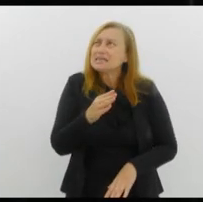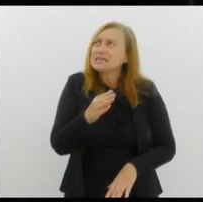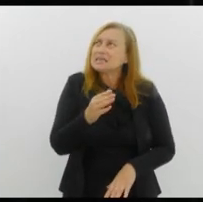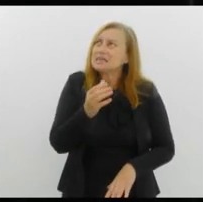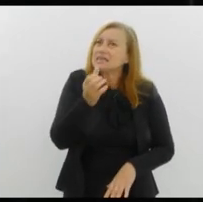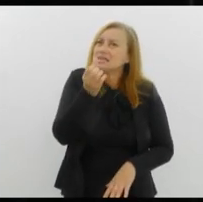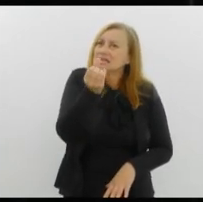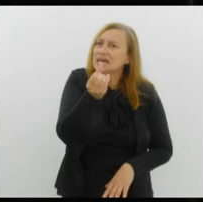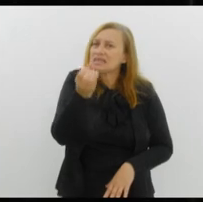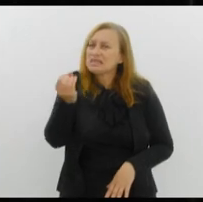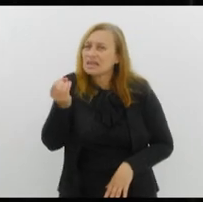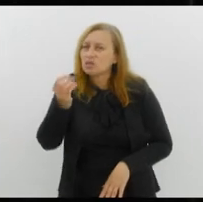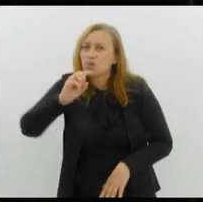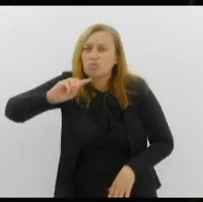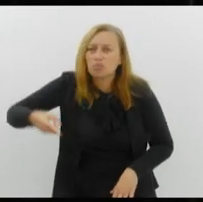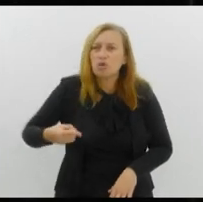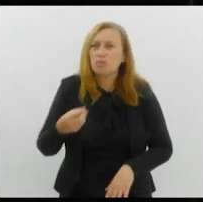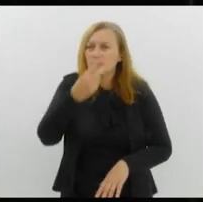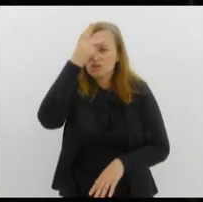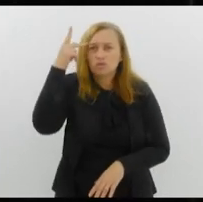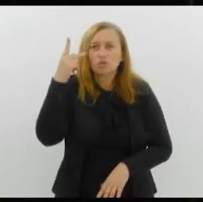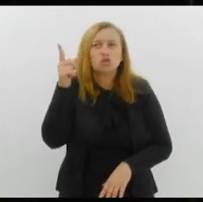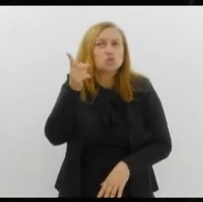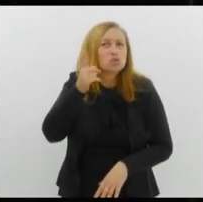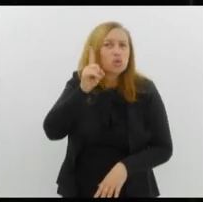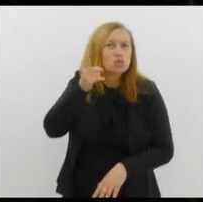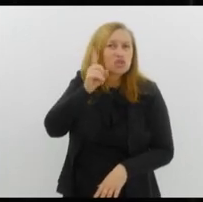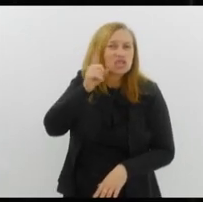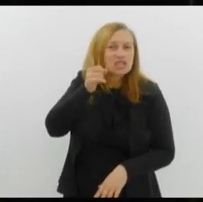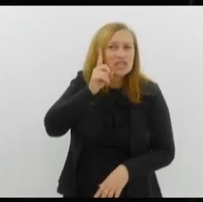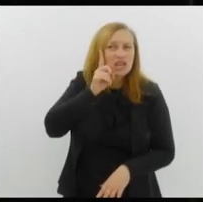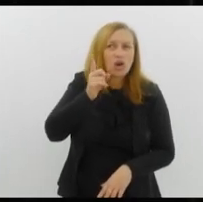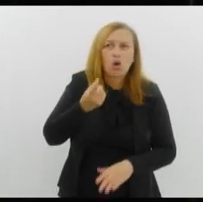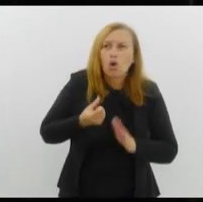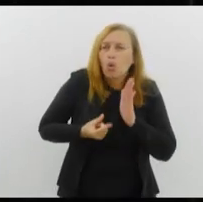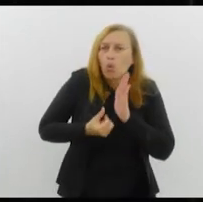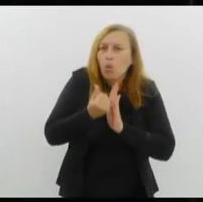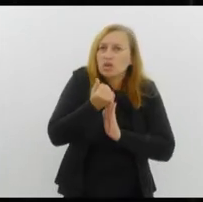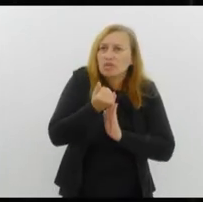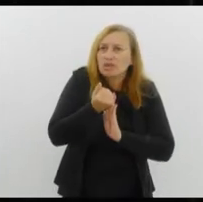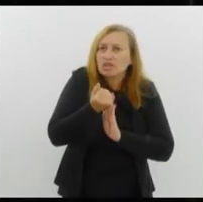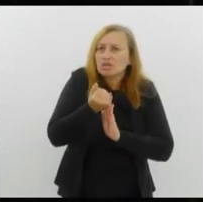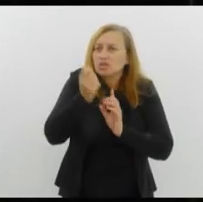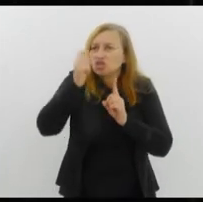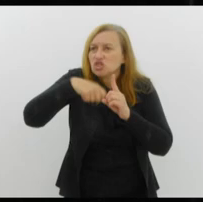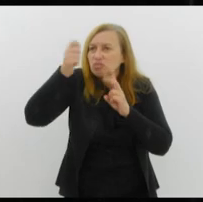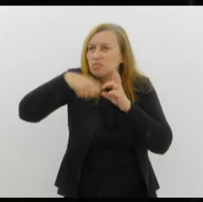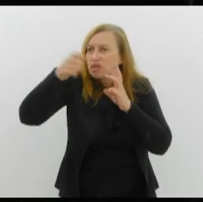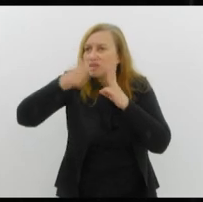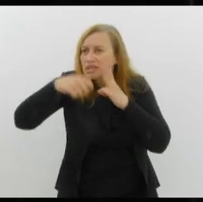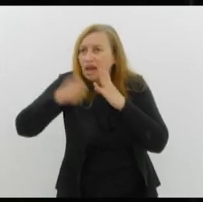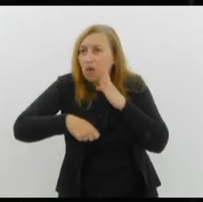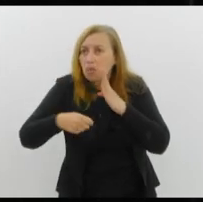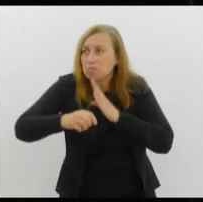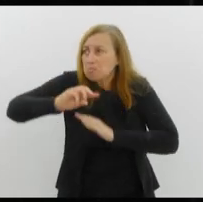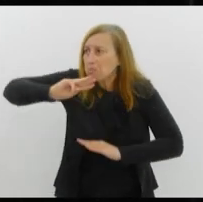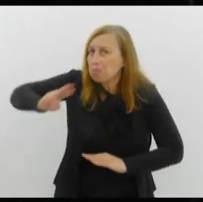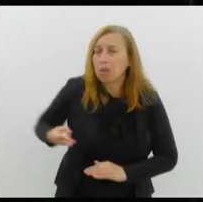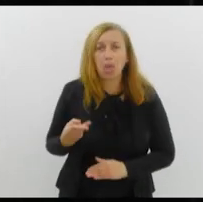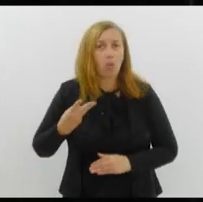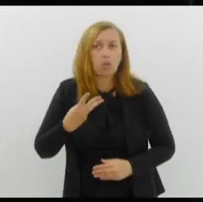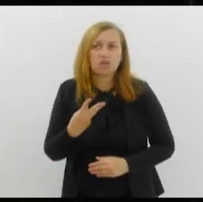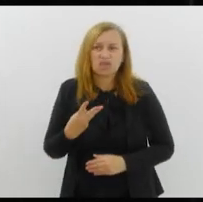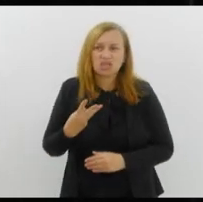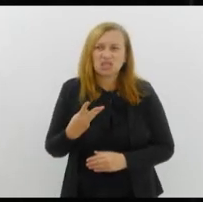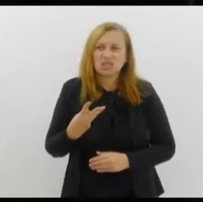mais de 600 mil pessoas por dia. Um orçamento mensal milionário. E